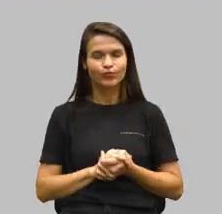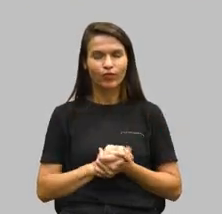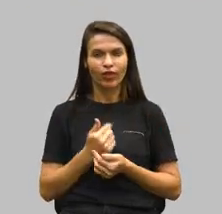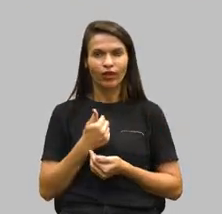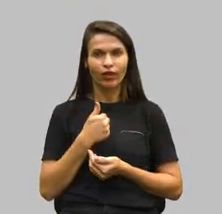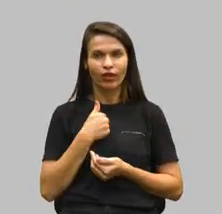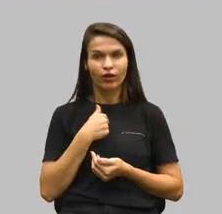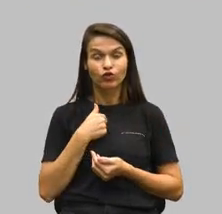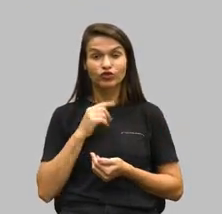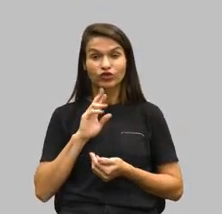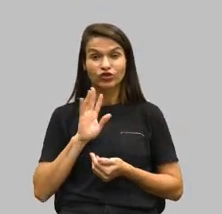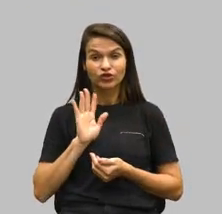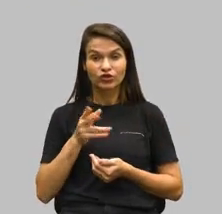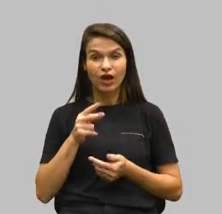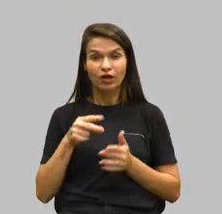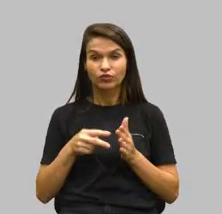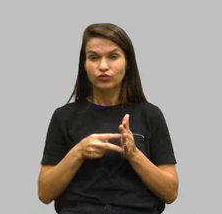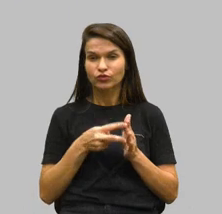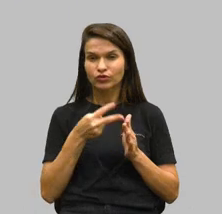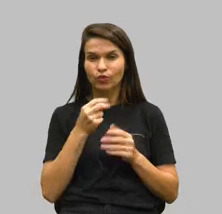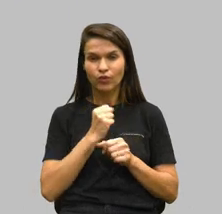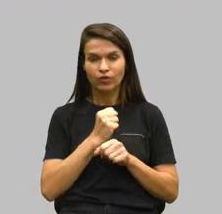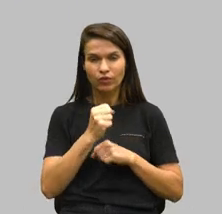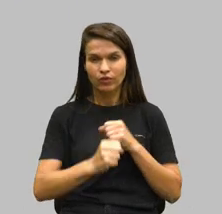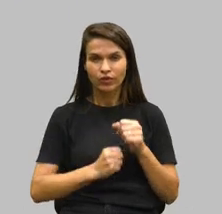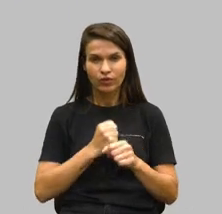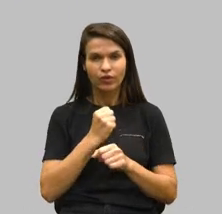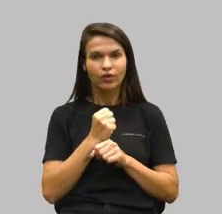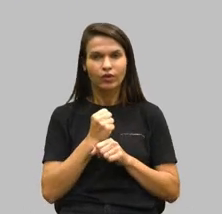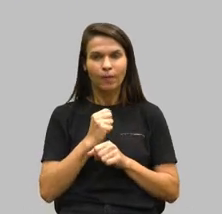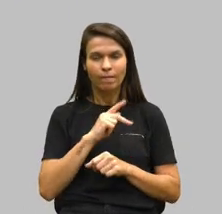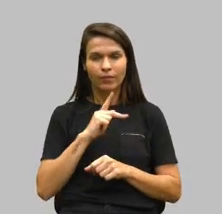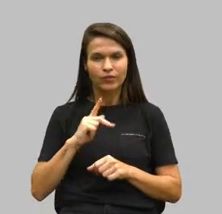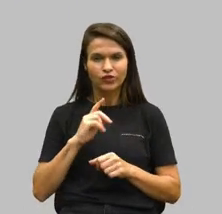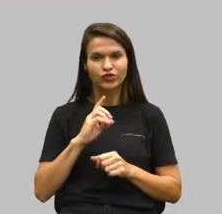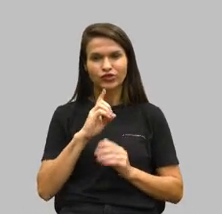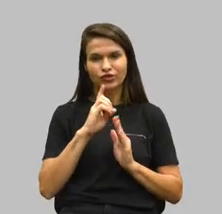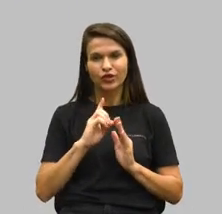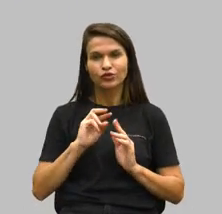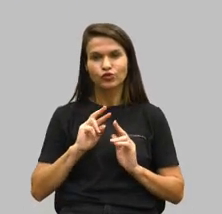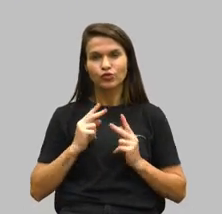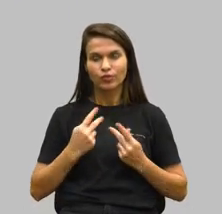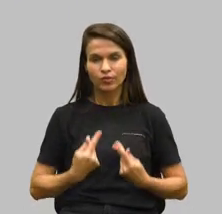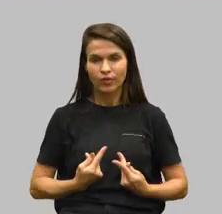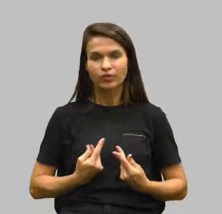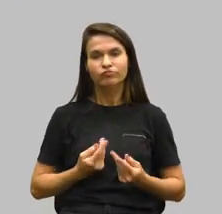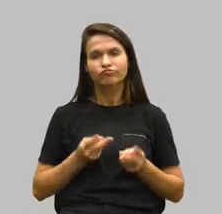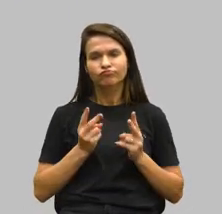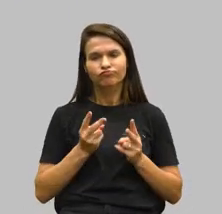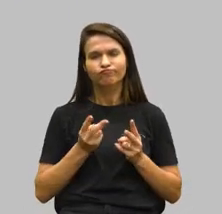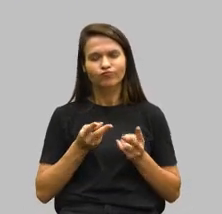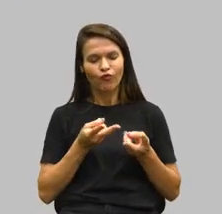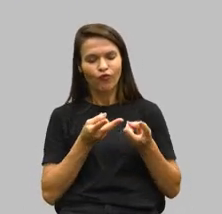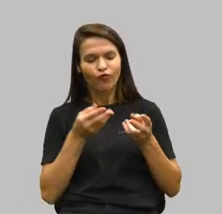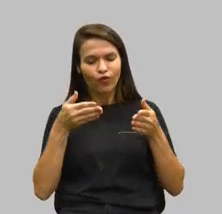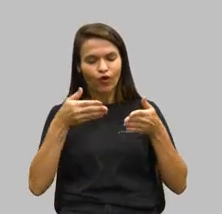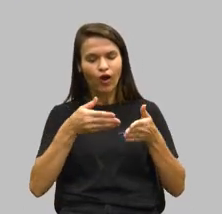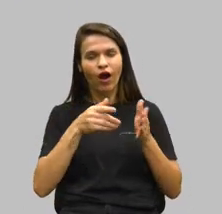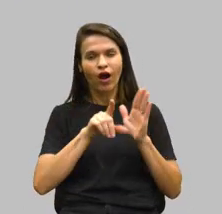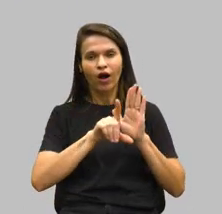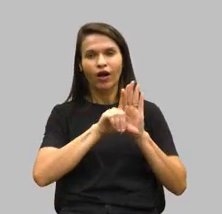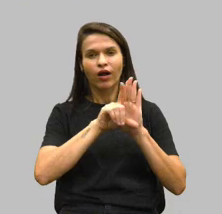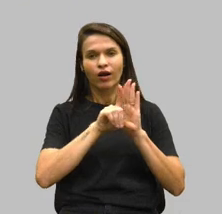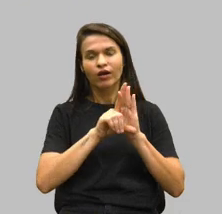segundo ano no segundo mandato com presidente da Direitos Humanos Eu sempre faço questão de pegar a lei que cria a